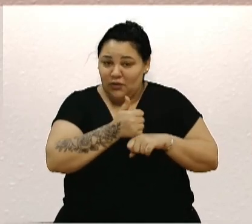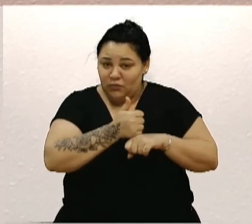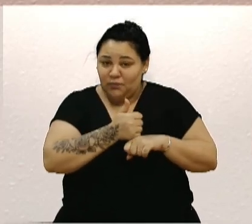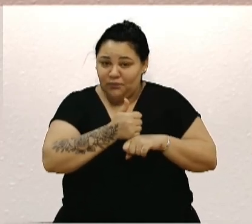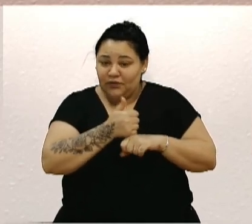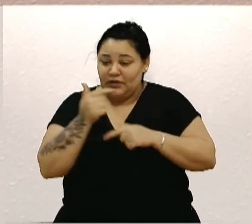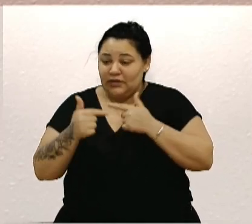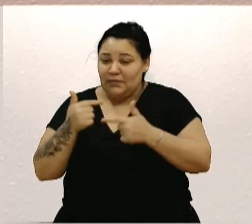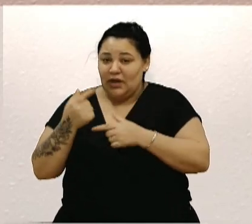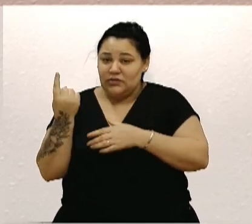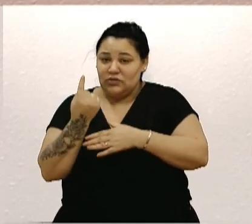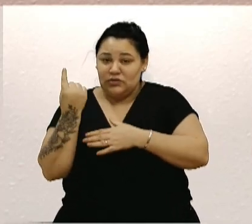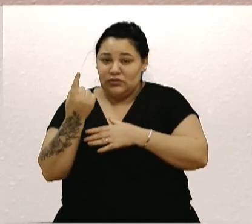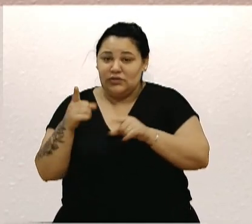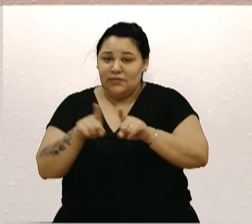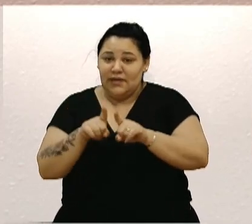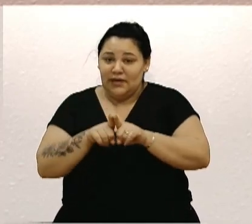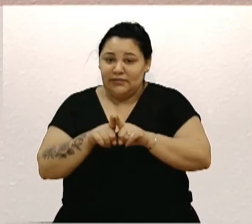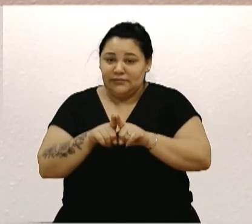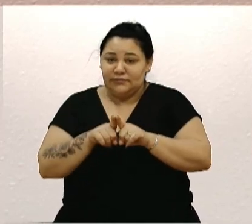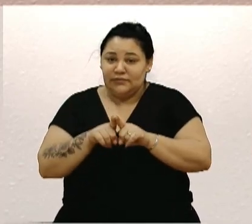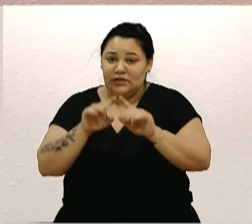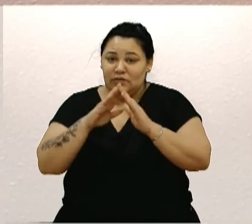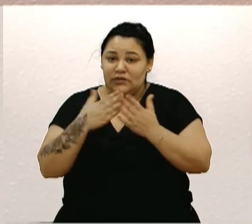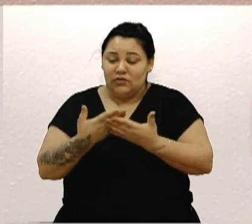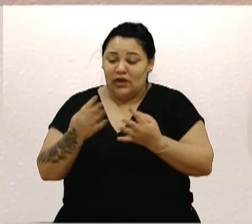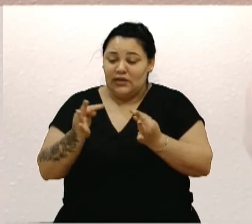empreendimentos com a Escola Técnica de Graduação.